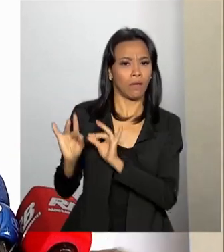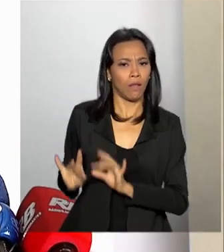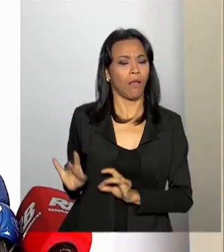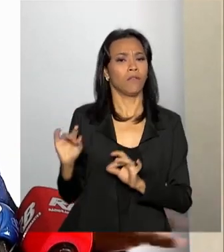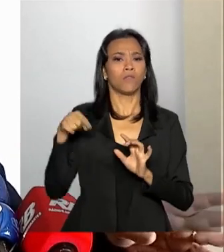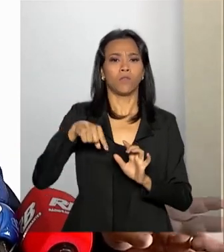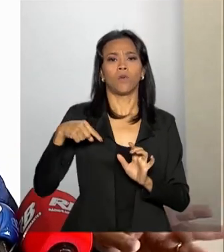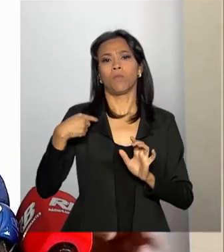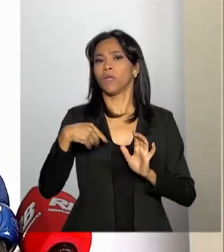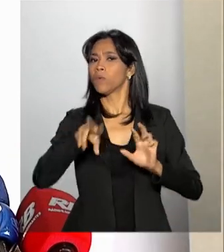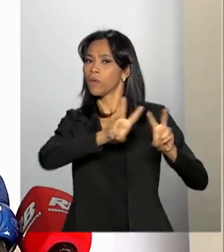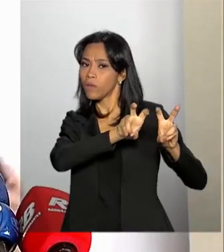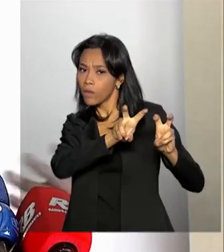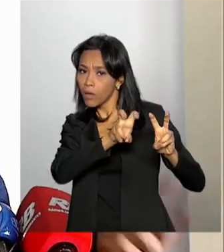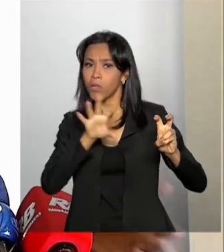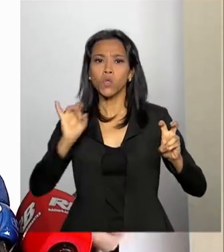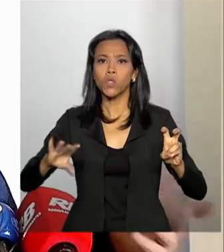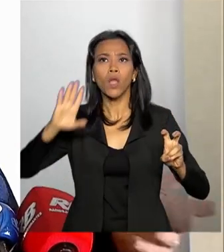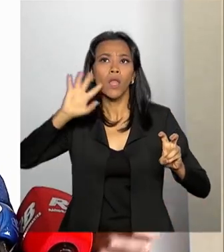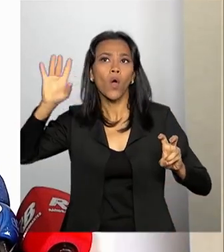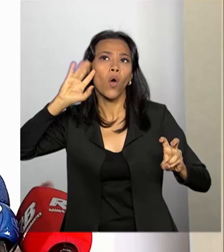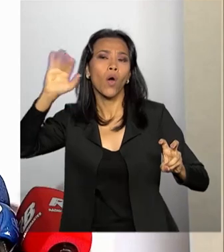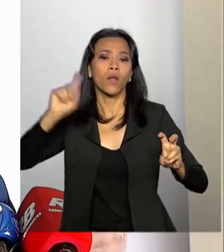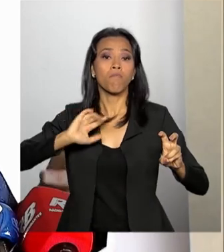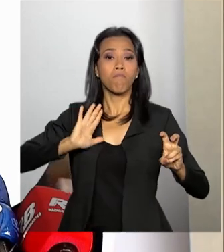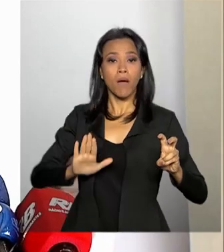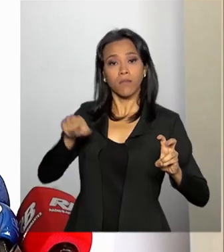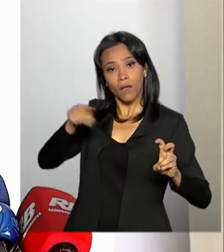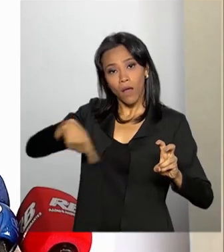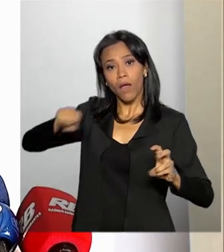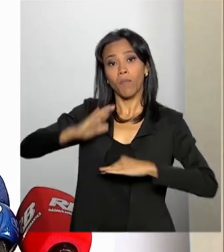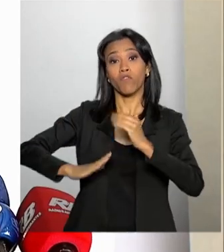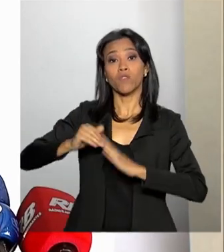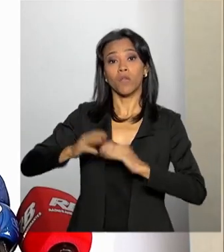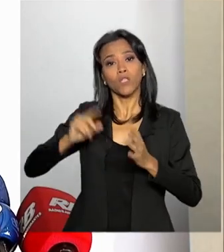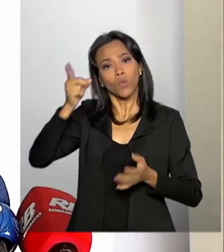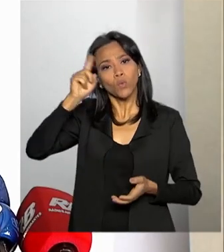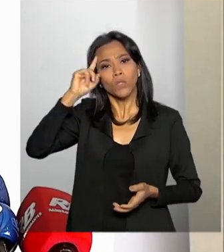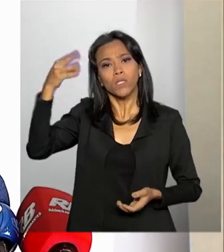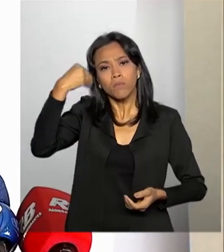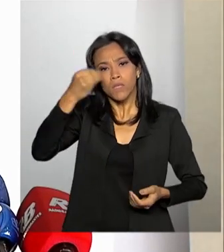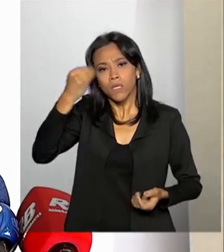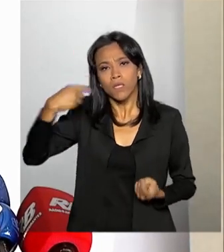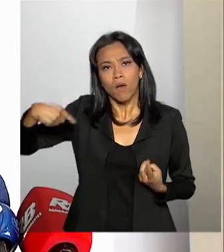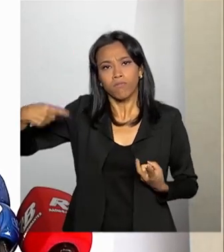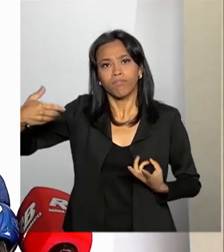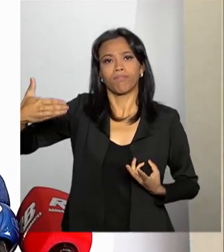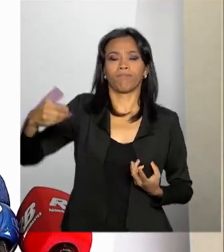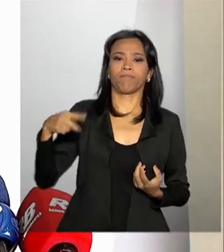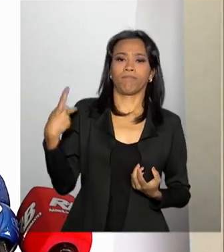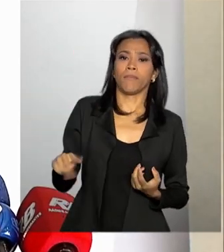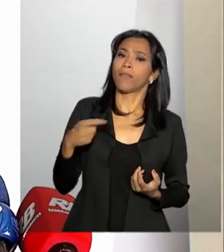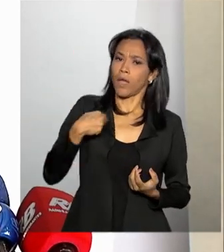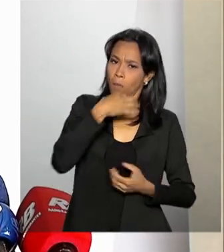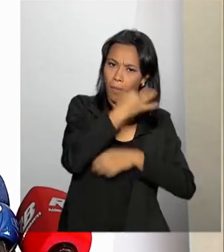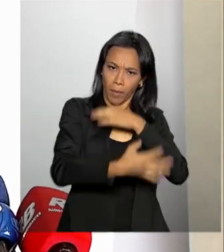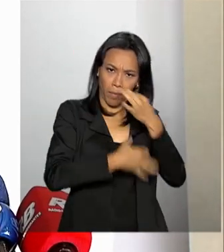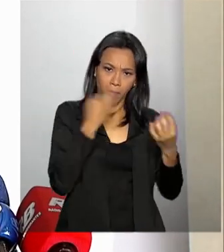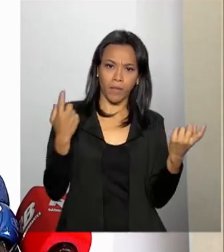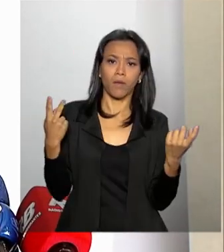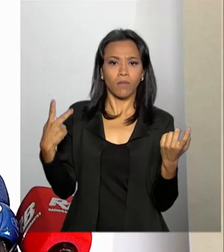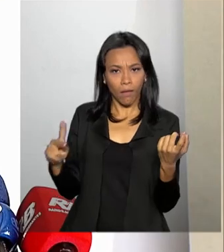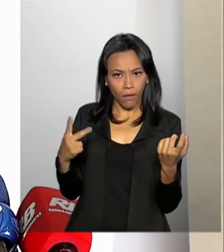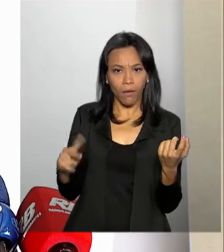matéria. Não só o conhecimento teórico, mas são profissionais que vivem ali o dia a dia. Então, as sugestões e críticas dele, evidentemente,